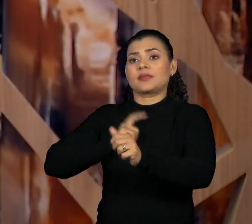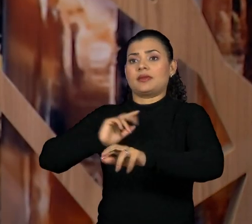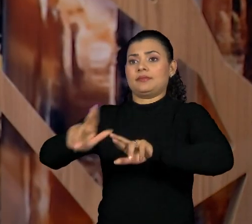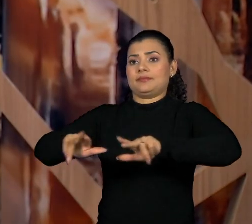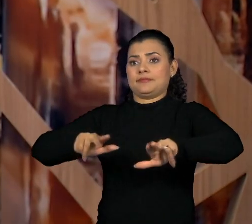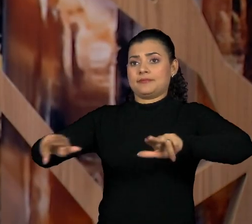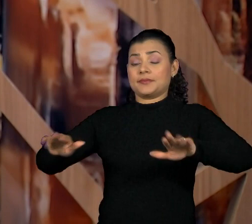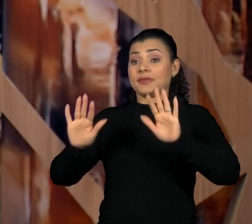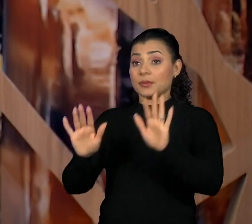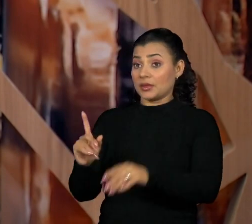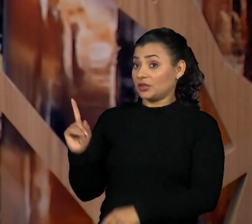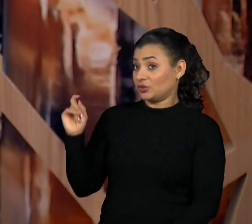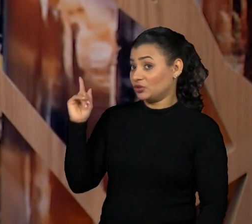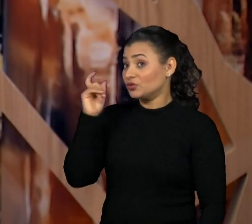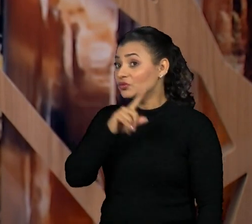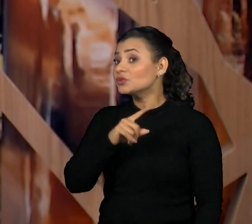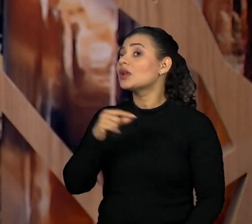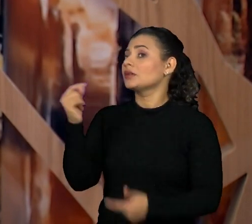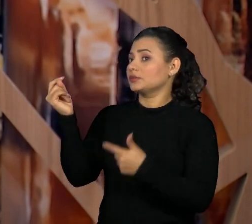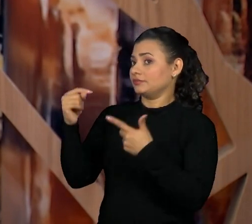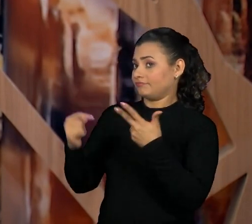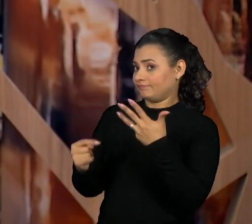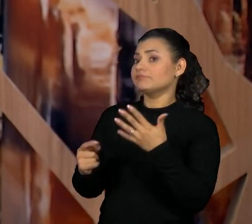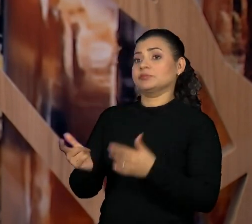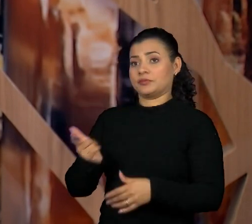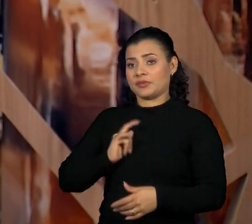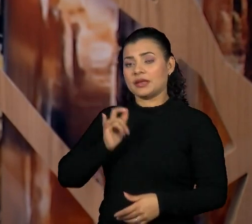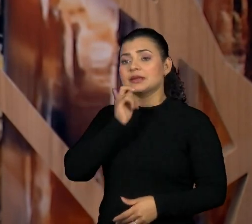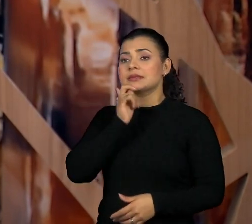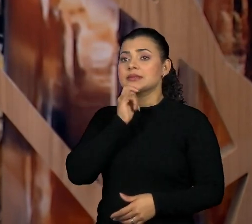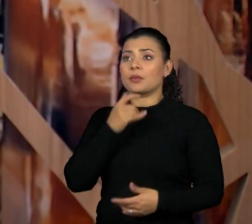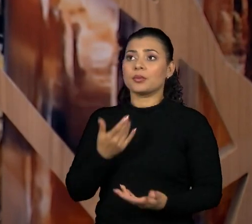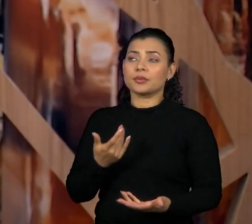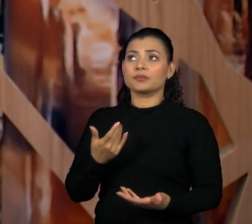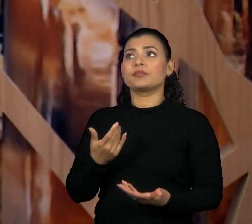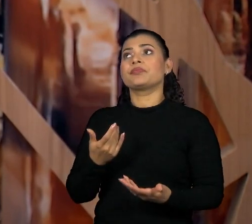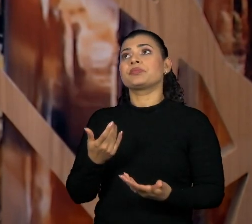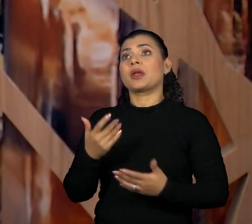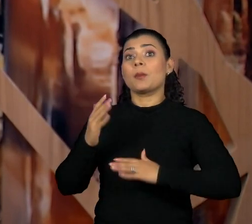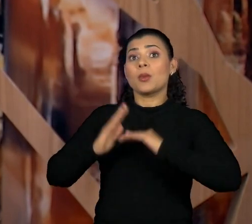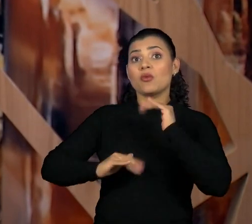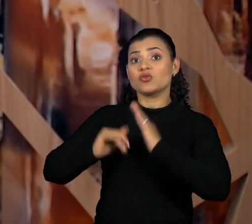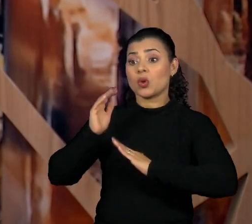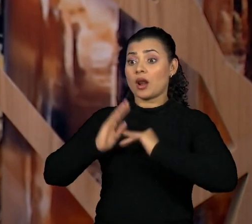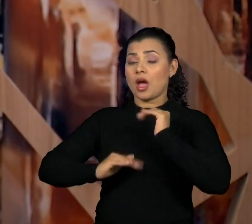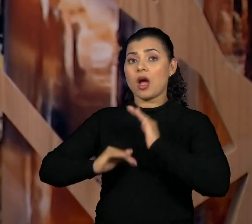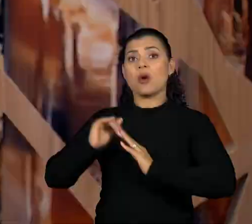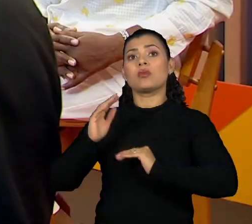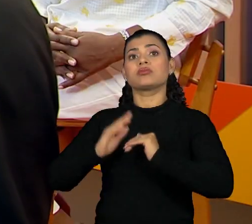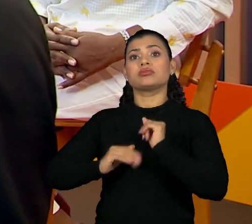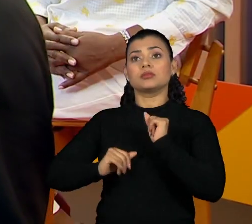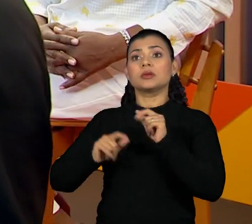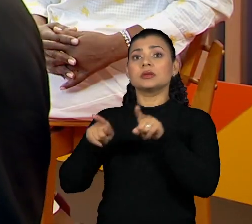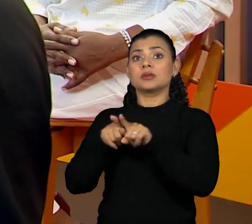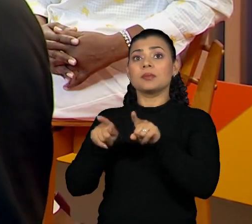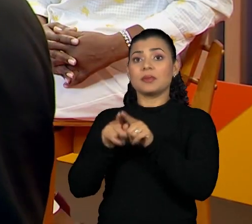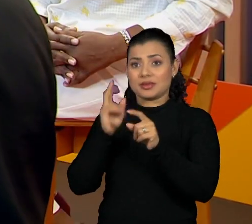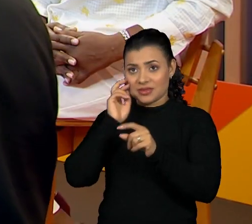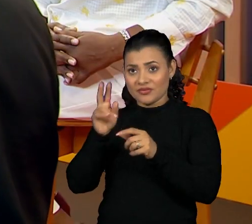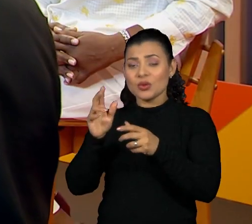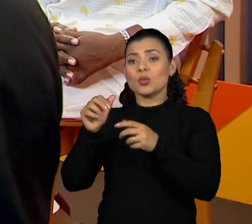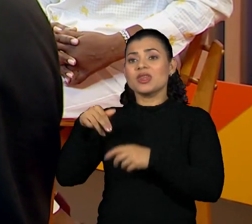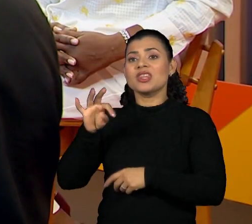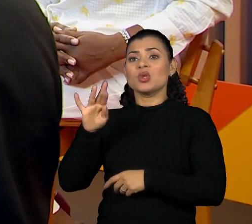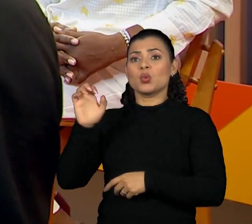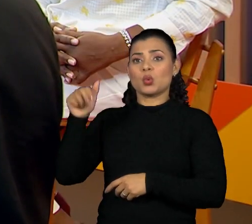as dificuldades que são inerentes, por exemplo, à formação de um escultor, nos moldes do próprio